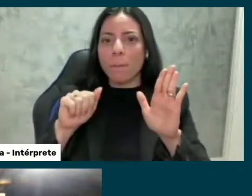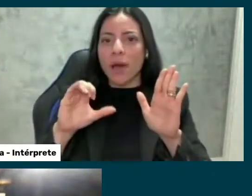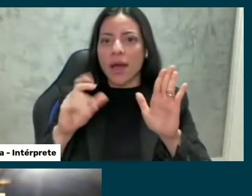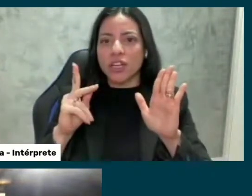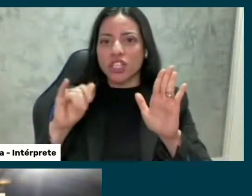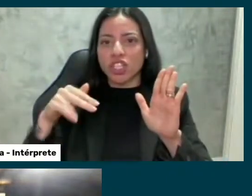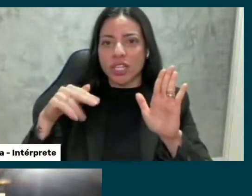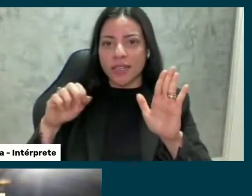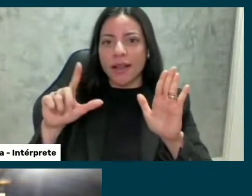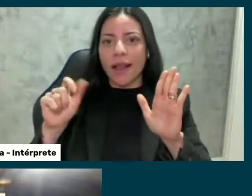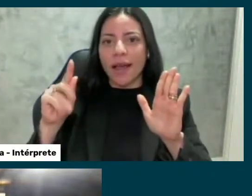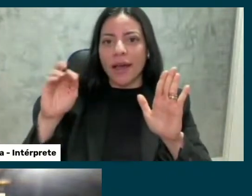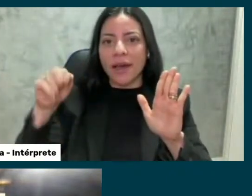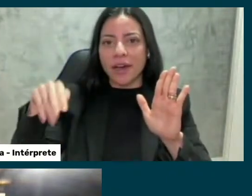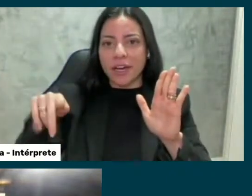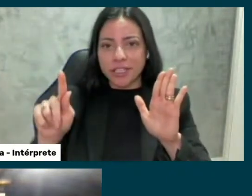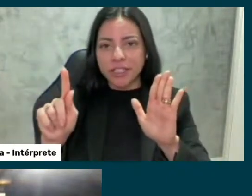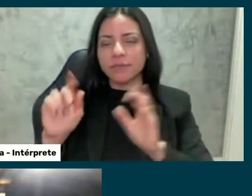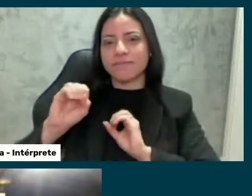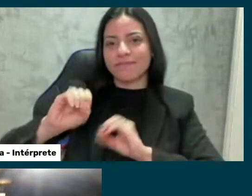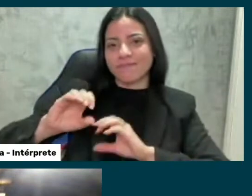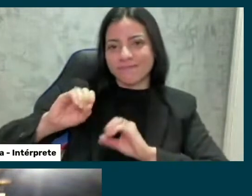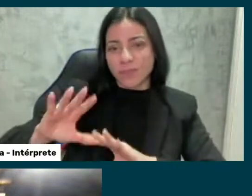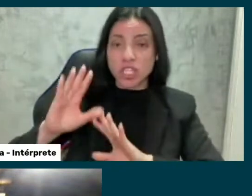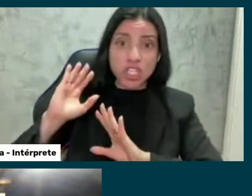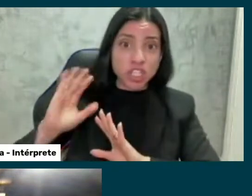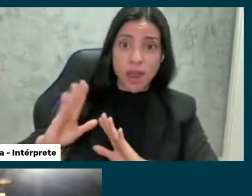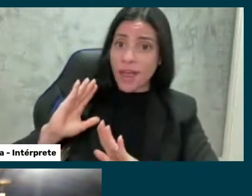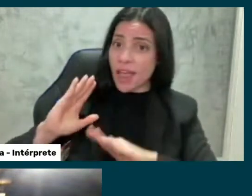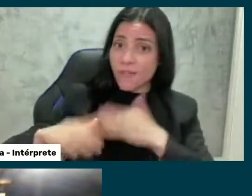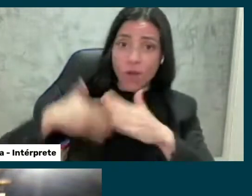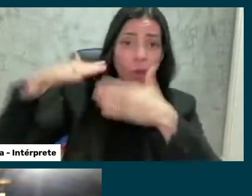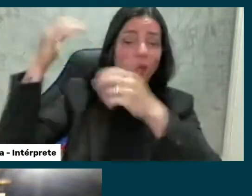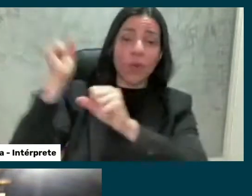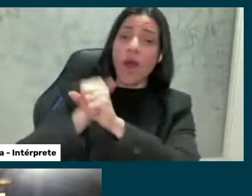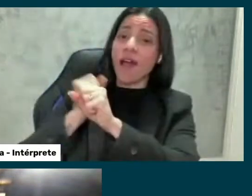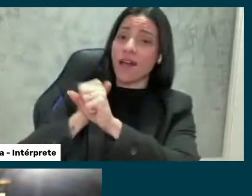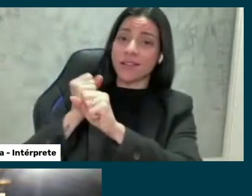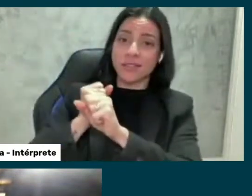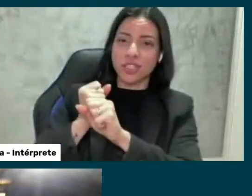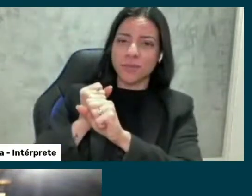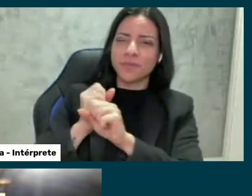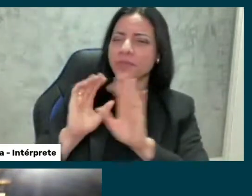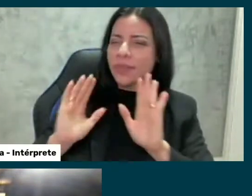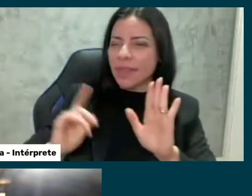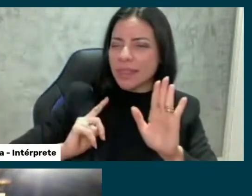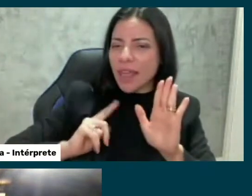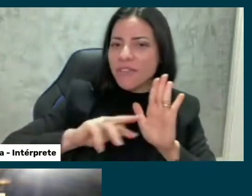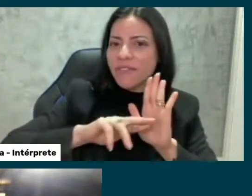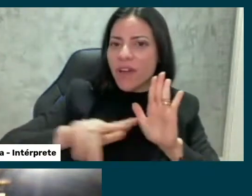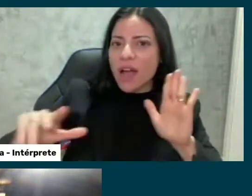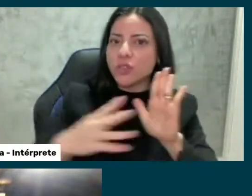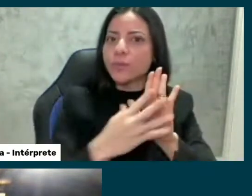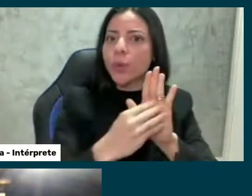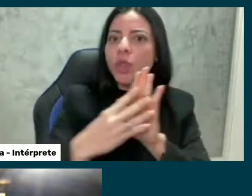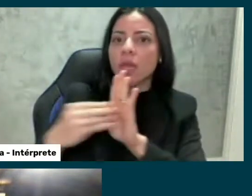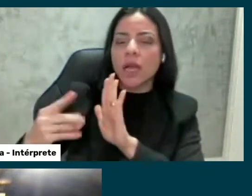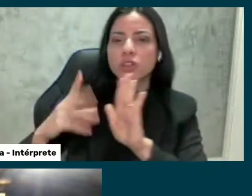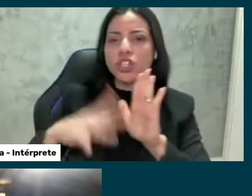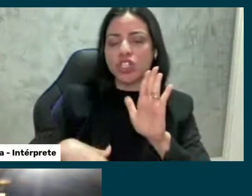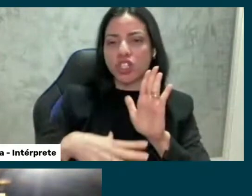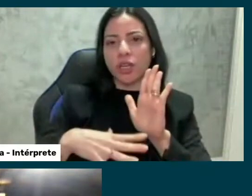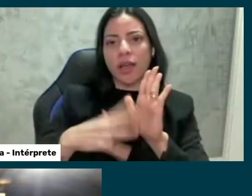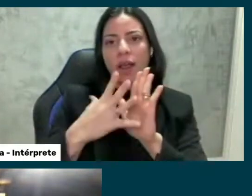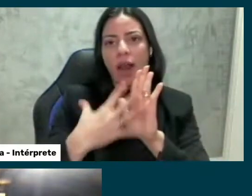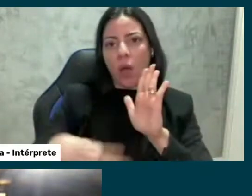muitos anos. O que está acontecendo agora é que os modelos de linguagem atingiram um nível de maturidade, com uma